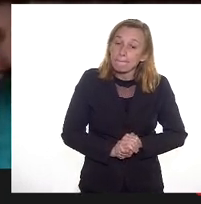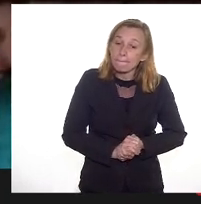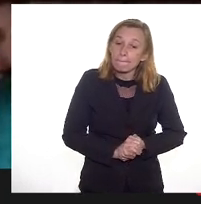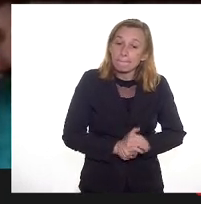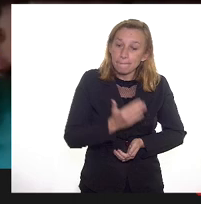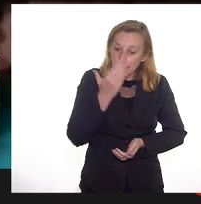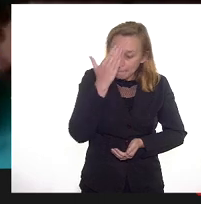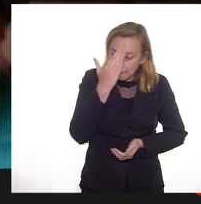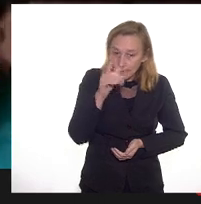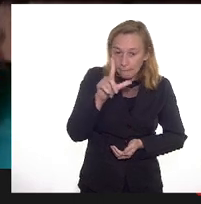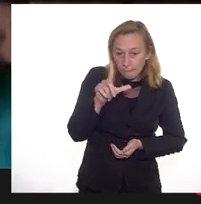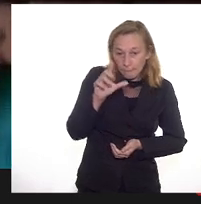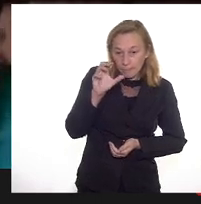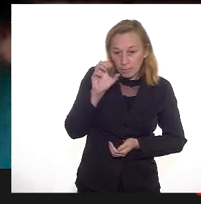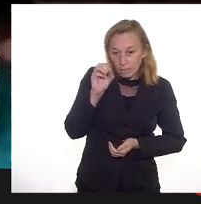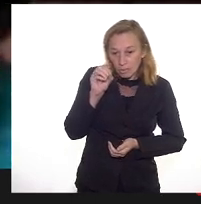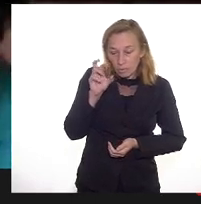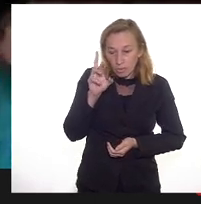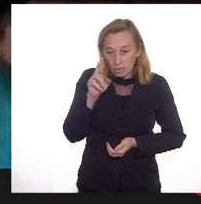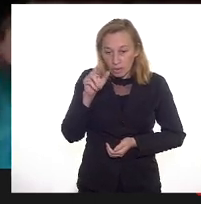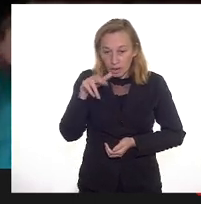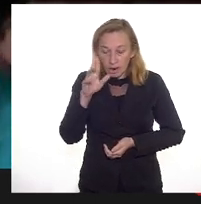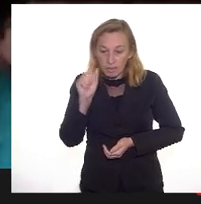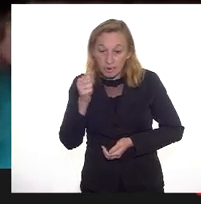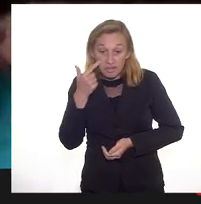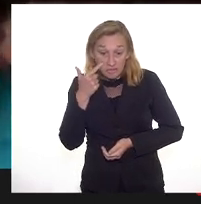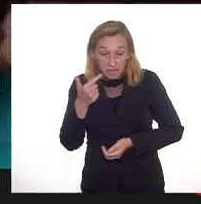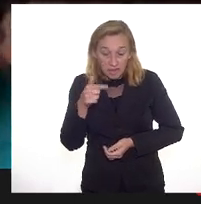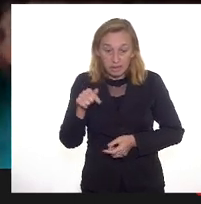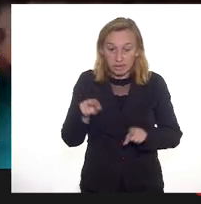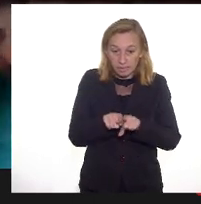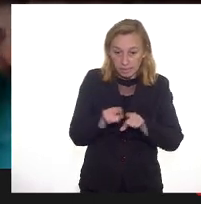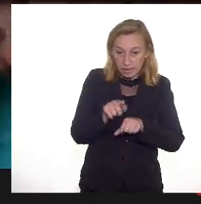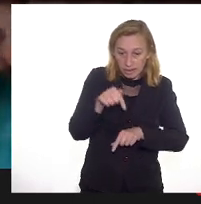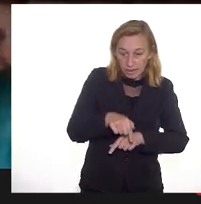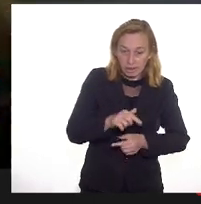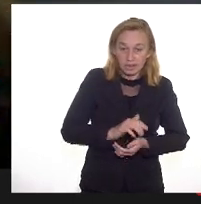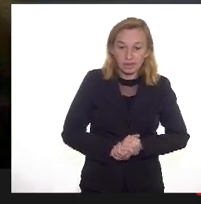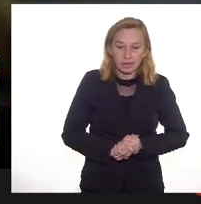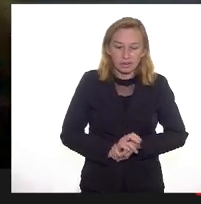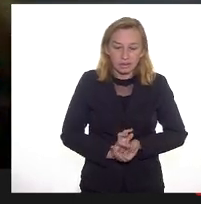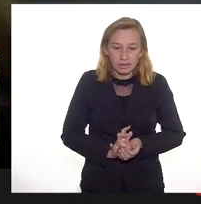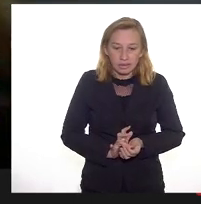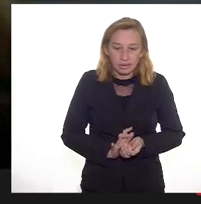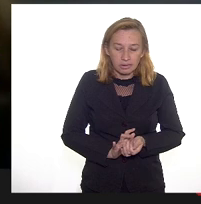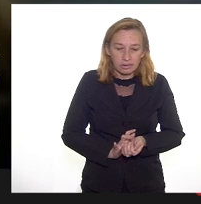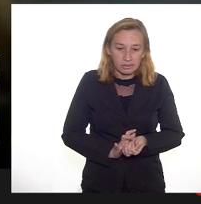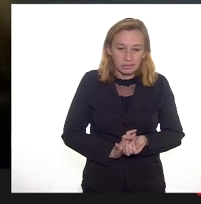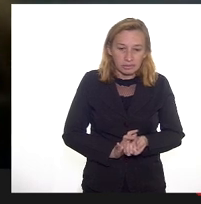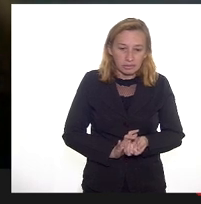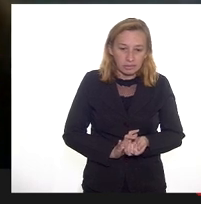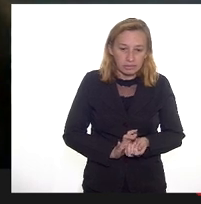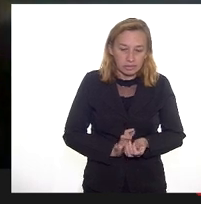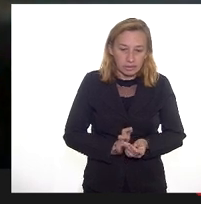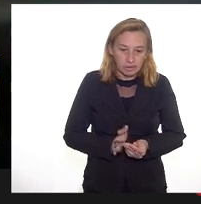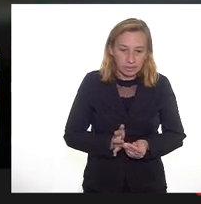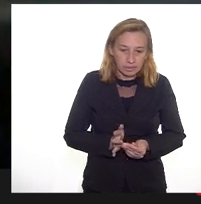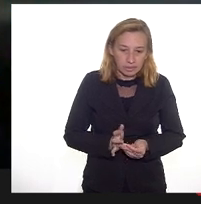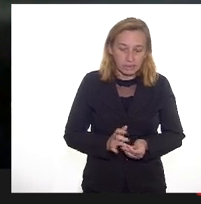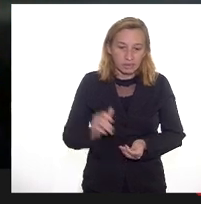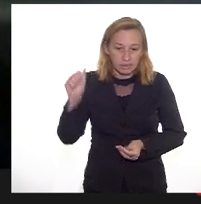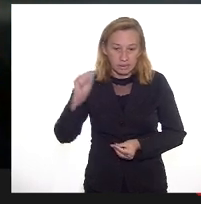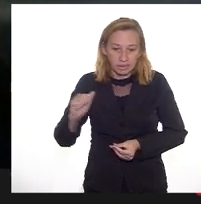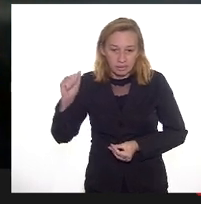Obrigada, Lohama. Muito bom vê-la aqui também. Então, nessa lista temos... Deputada, está presente a assessoria do